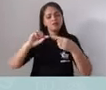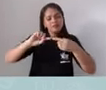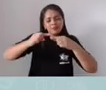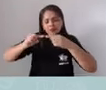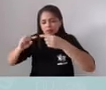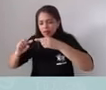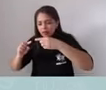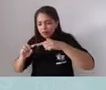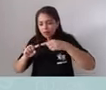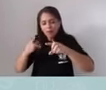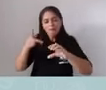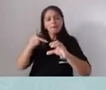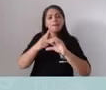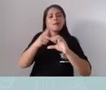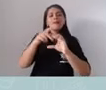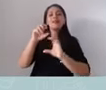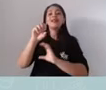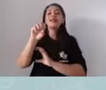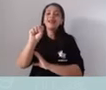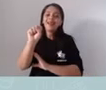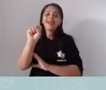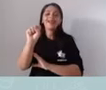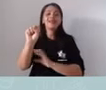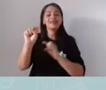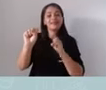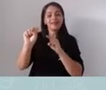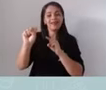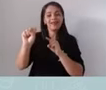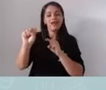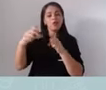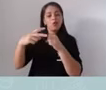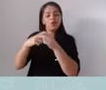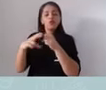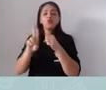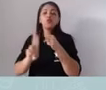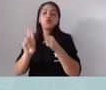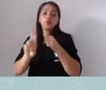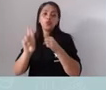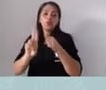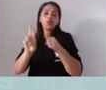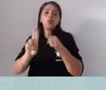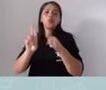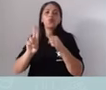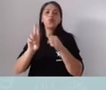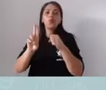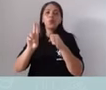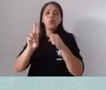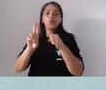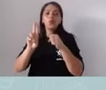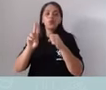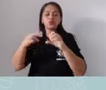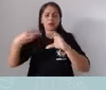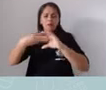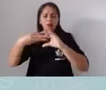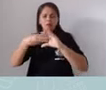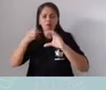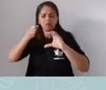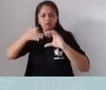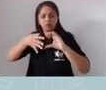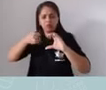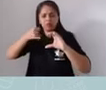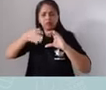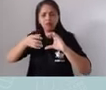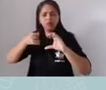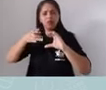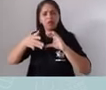S, que é a chamada proteína spike, que é uma proteína que o vírus utiliza justamente para fazer lá a infecção nas nossas células. Então, aí é